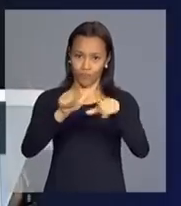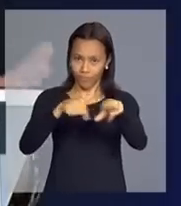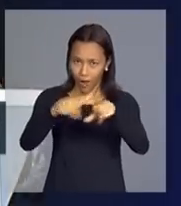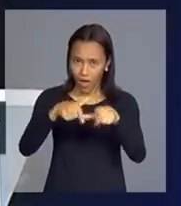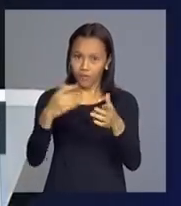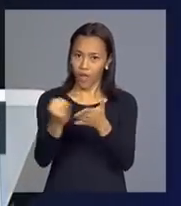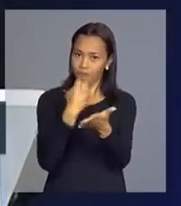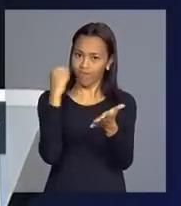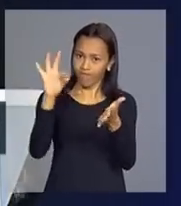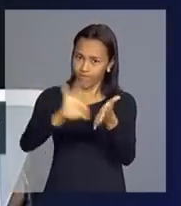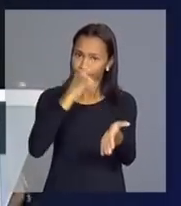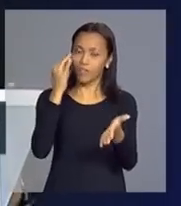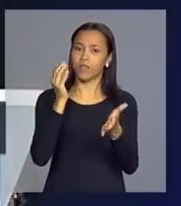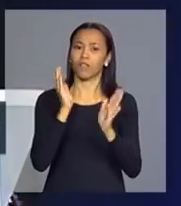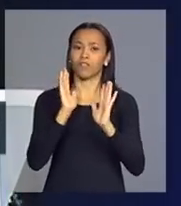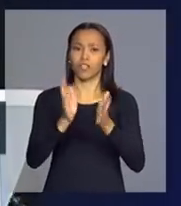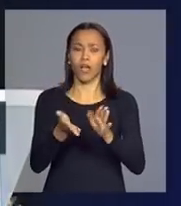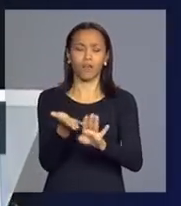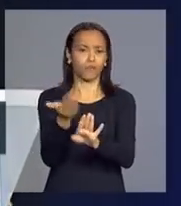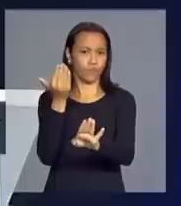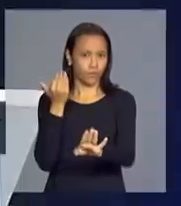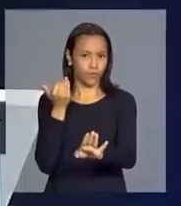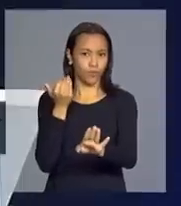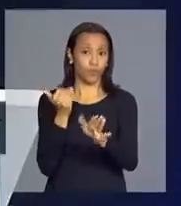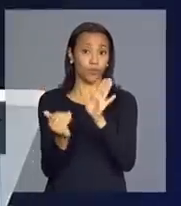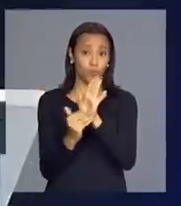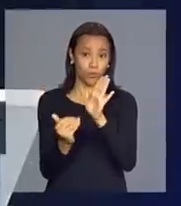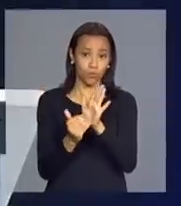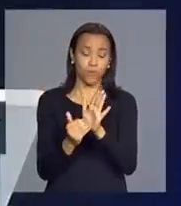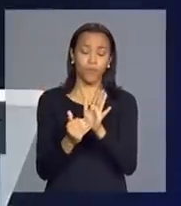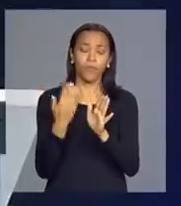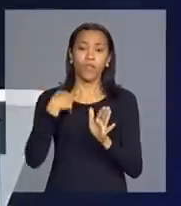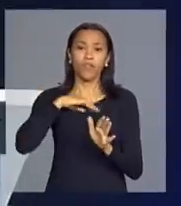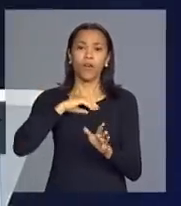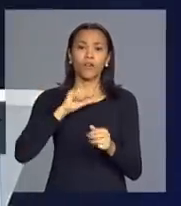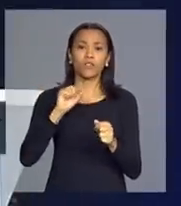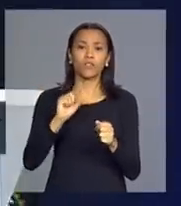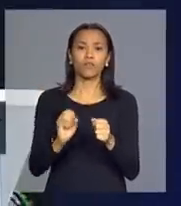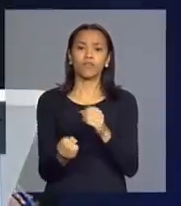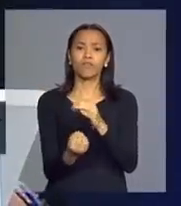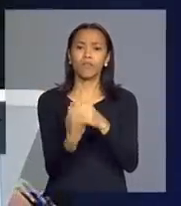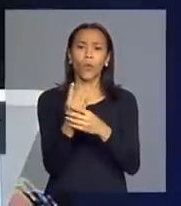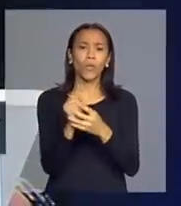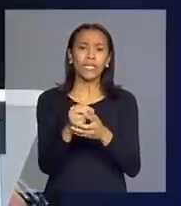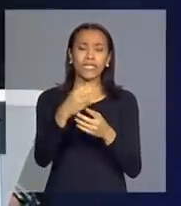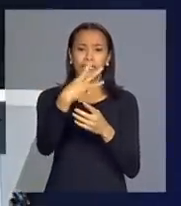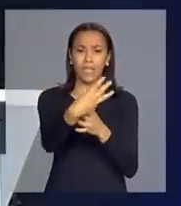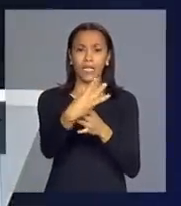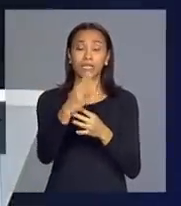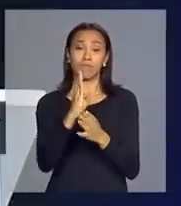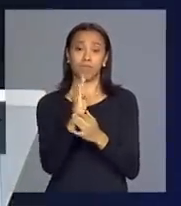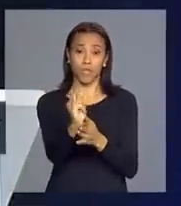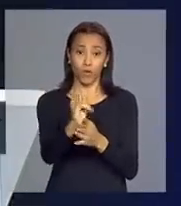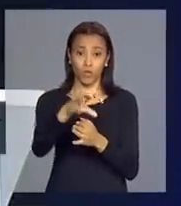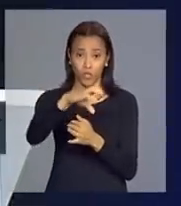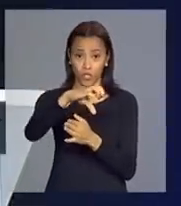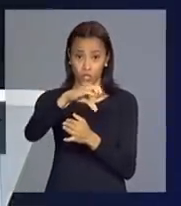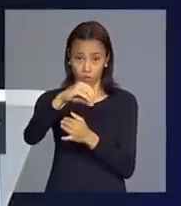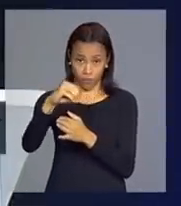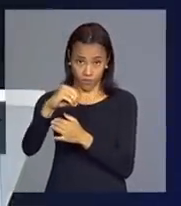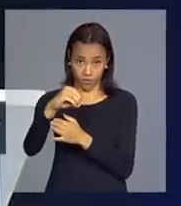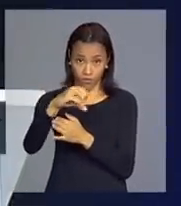dois anos e três meses últimos, nós geramos 3 bilhões e